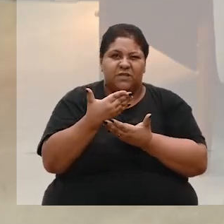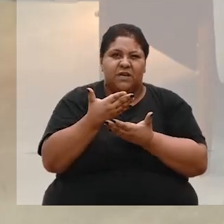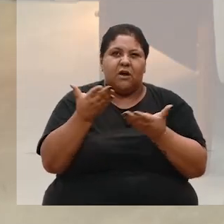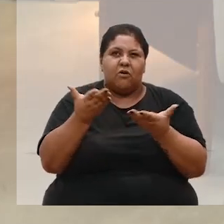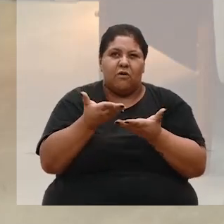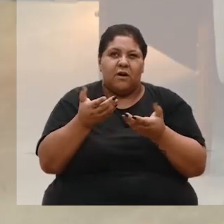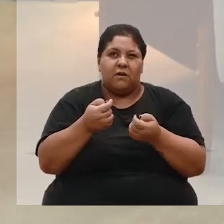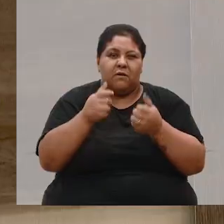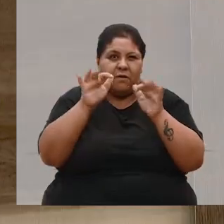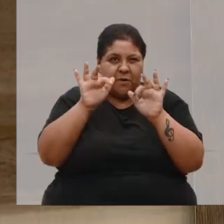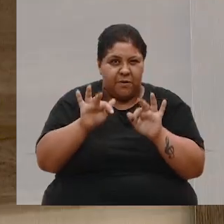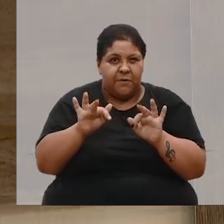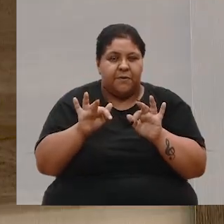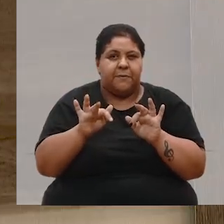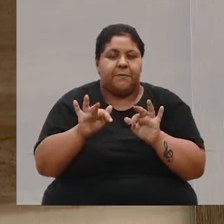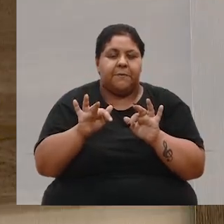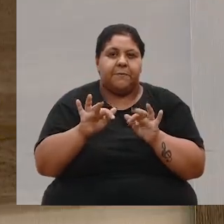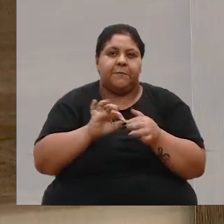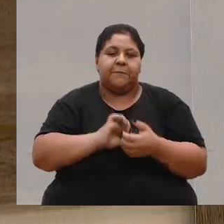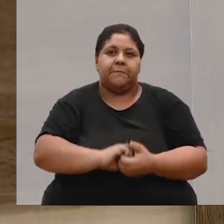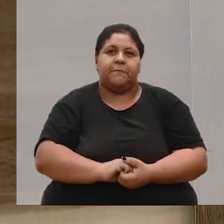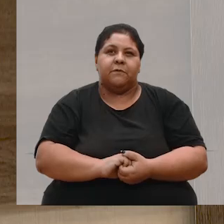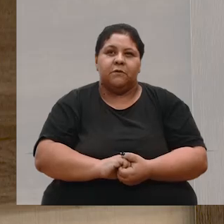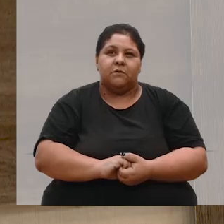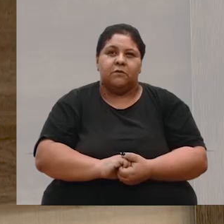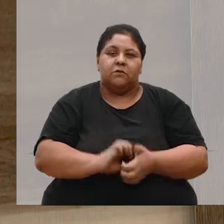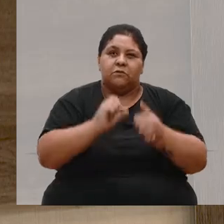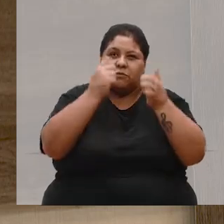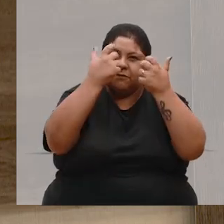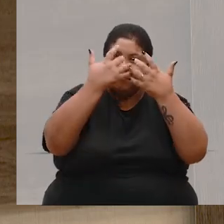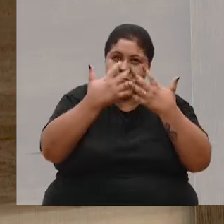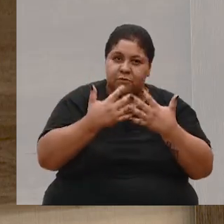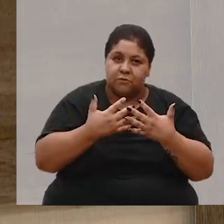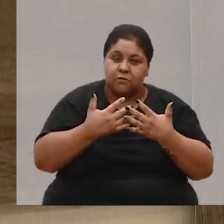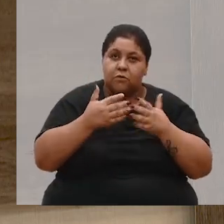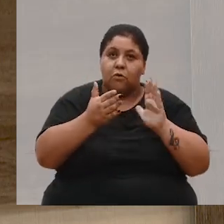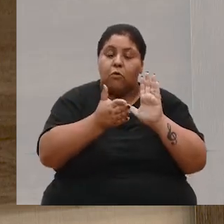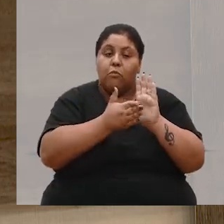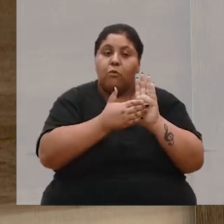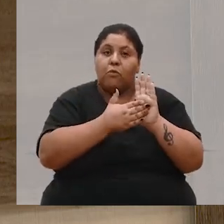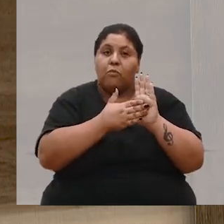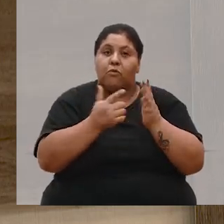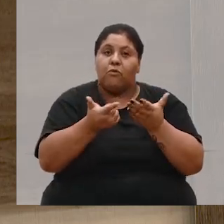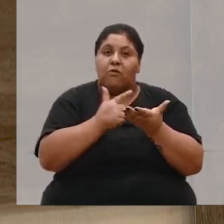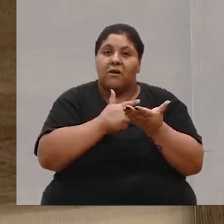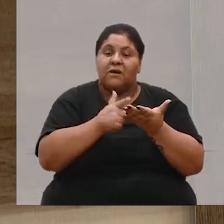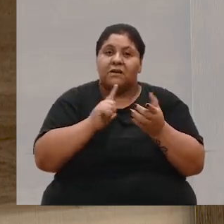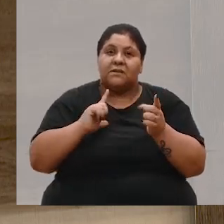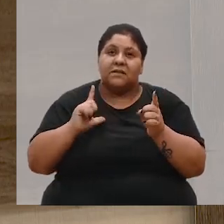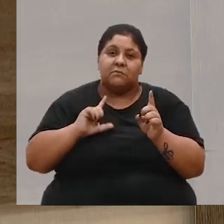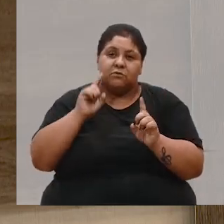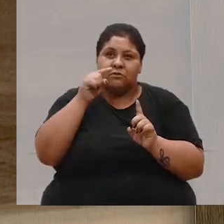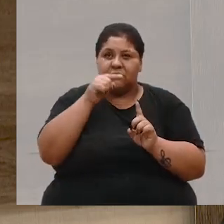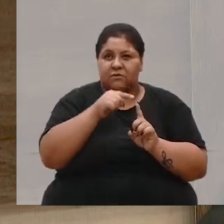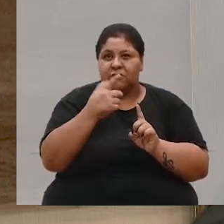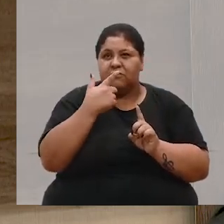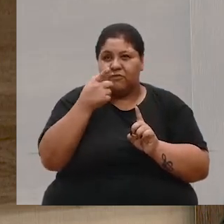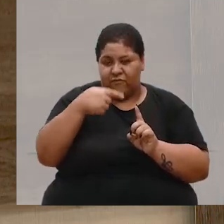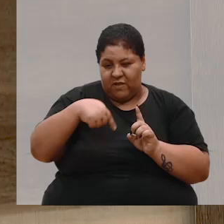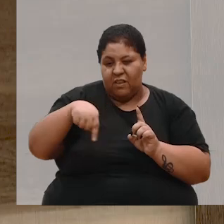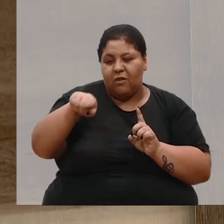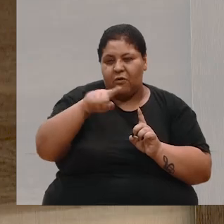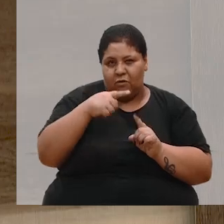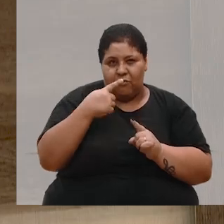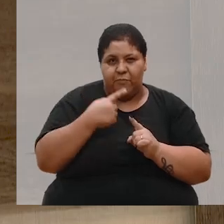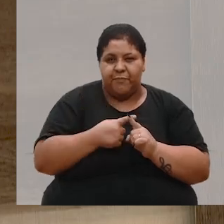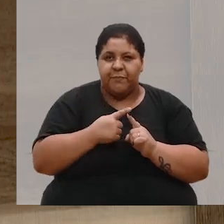Cléo, tu esclareças também o propósito do livro. Nós temos a meta aqui. Eu falo nós porque,